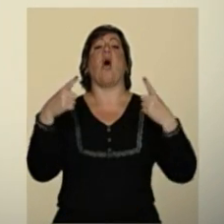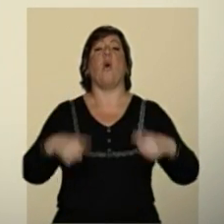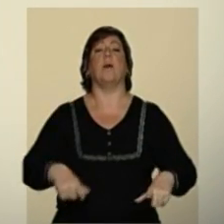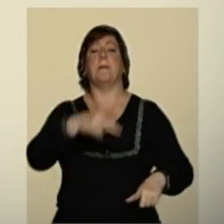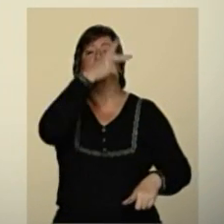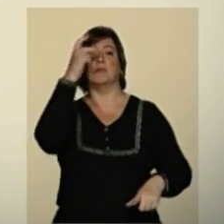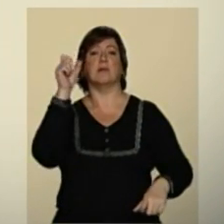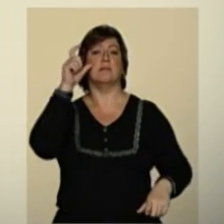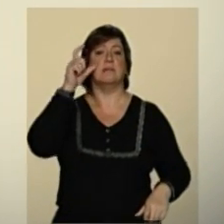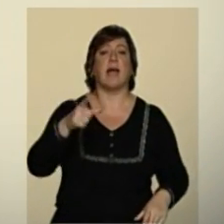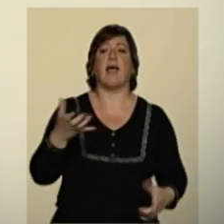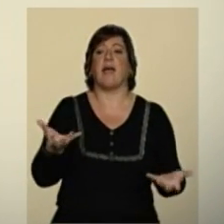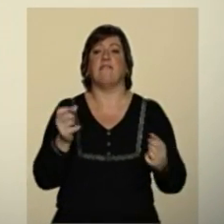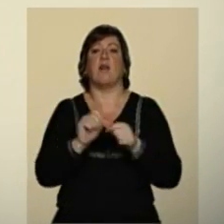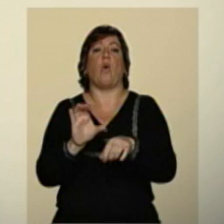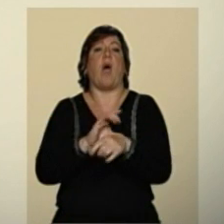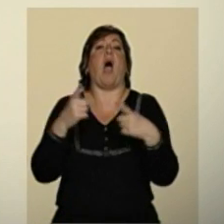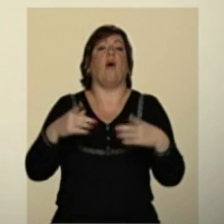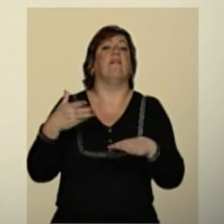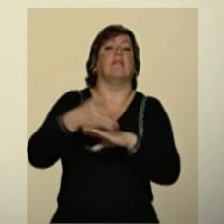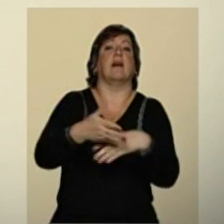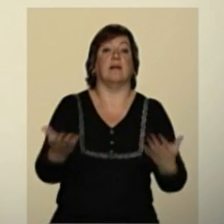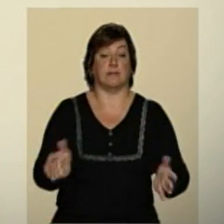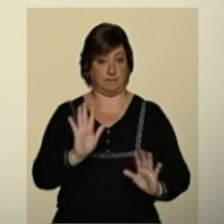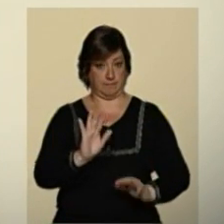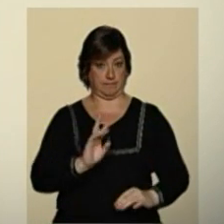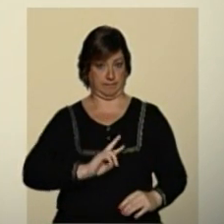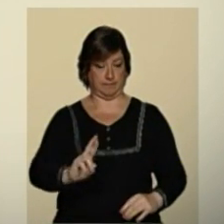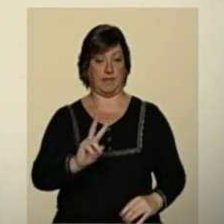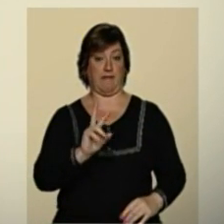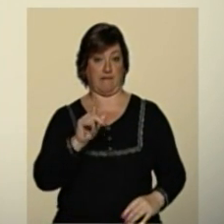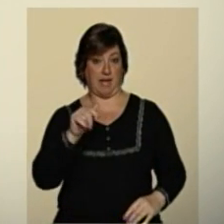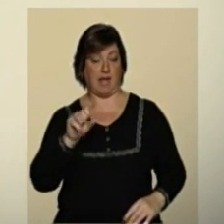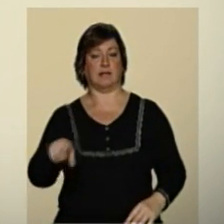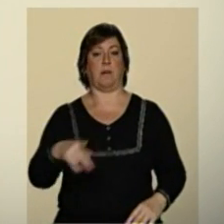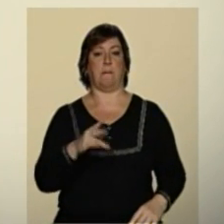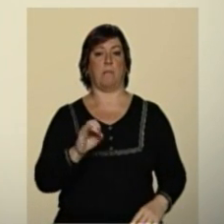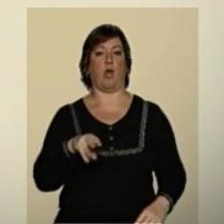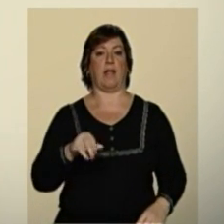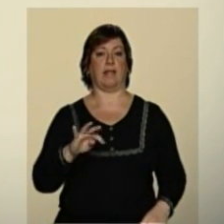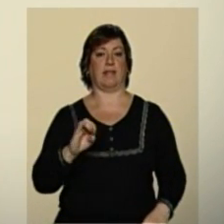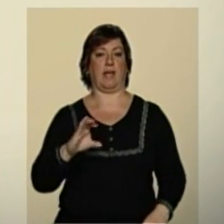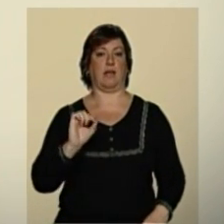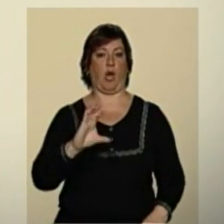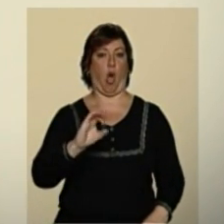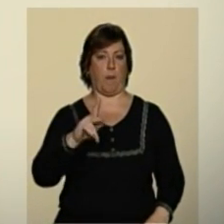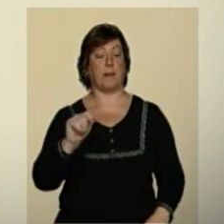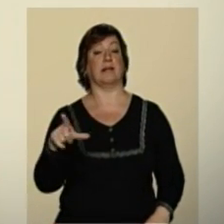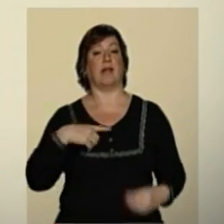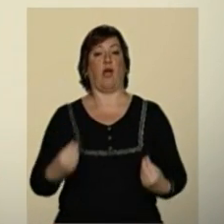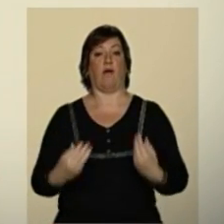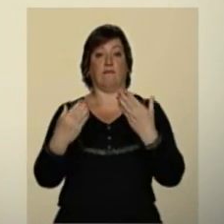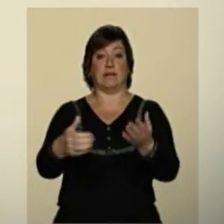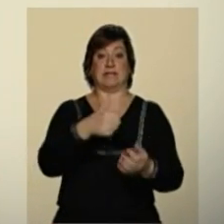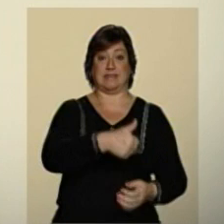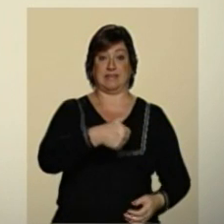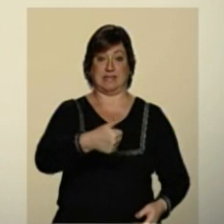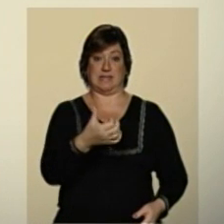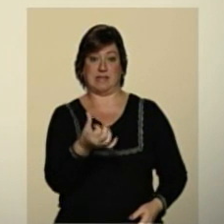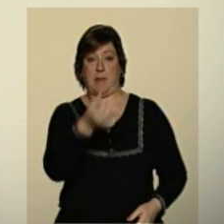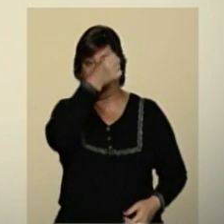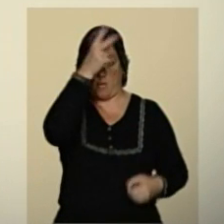esses cursos olha Luciano as vagas do Pronatec copa são oferecidas em 116